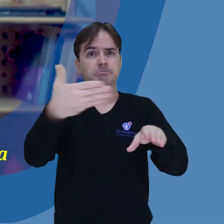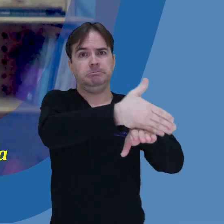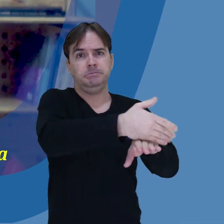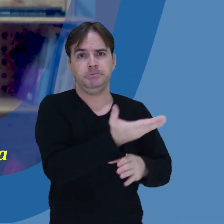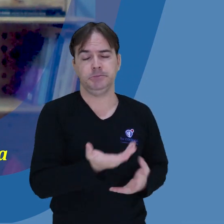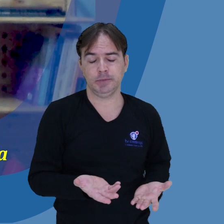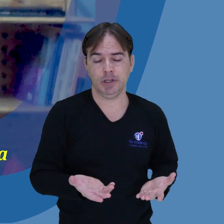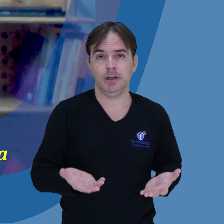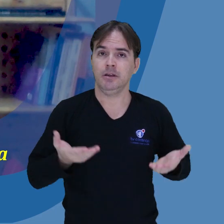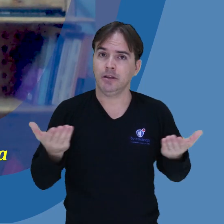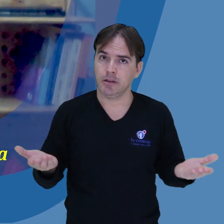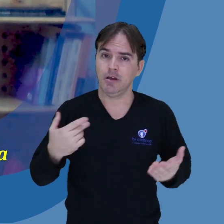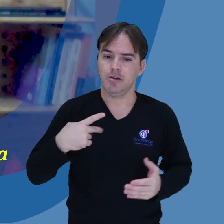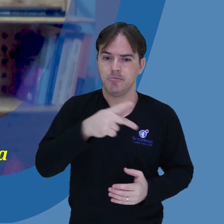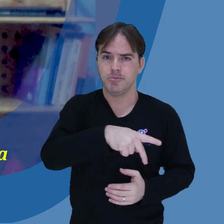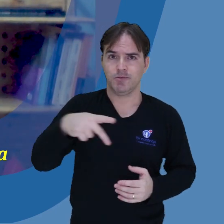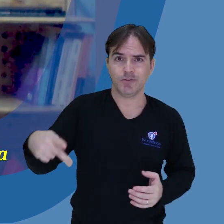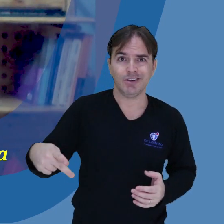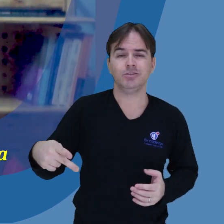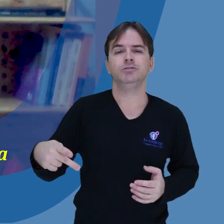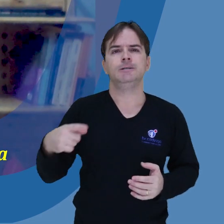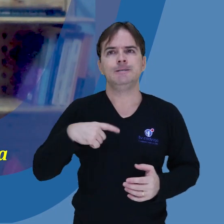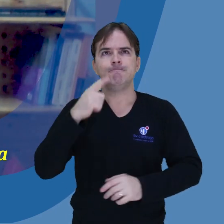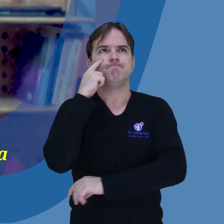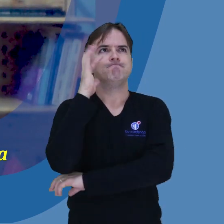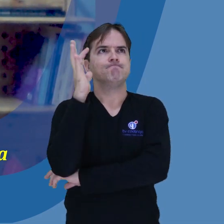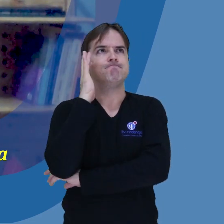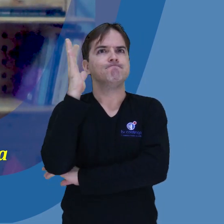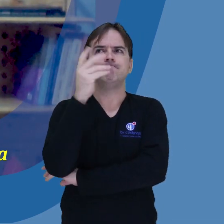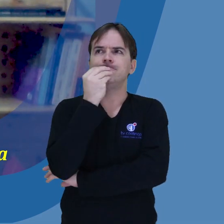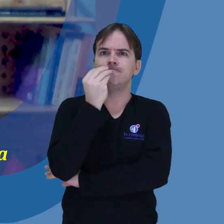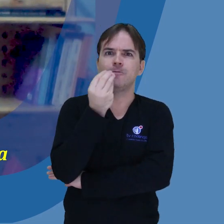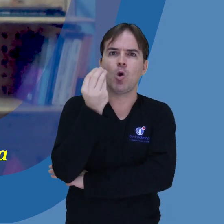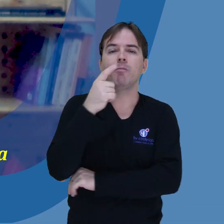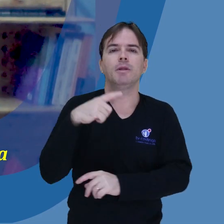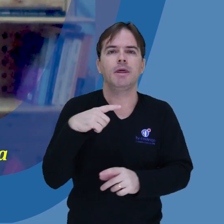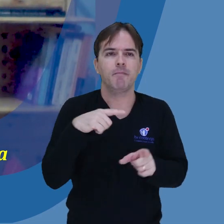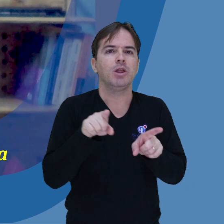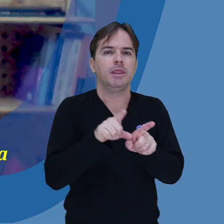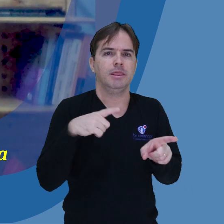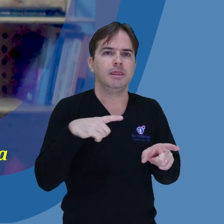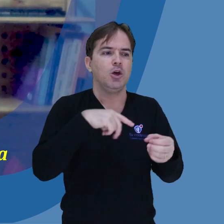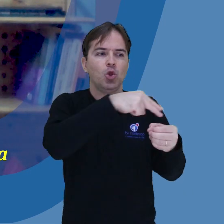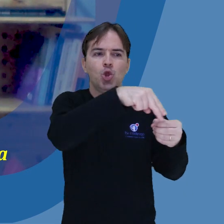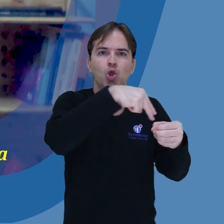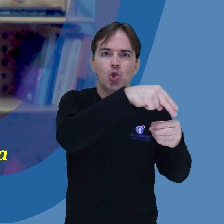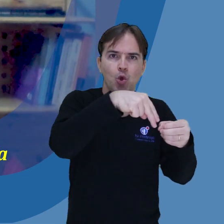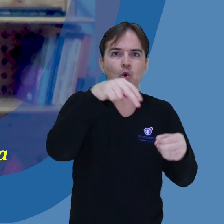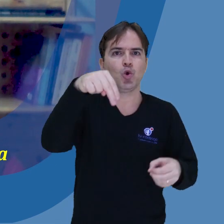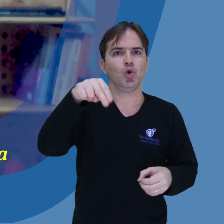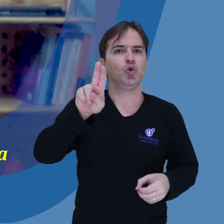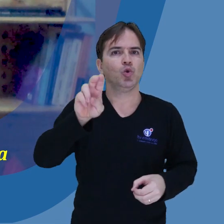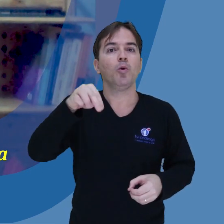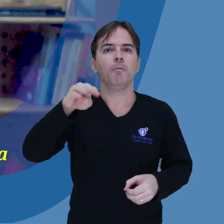como docente, também milito no Núcleo de Mobilização Antimanicomial do Sertão, no